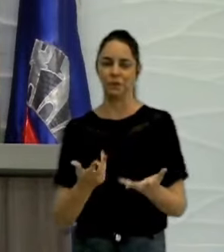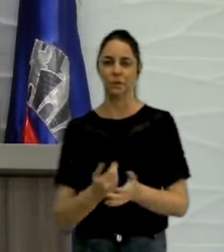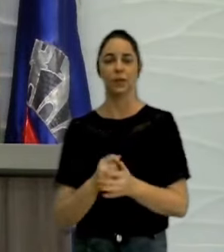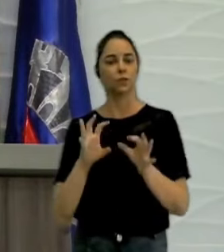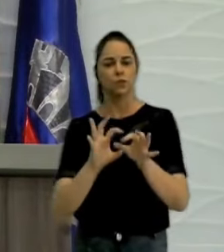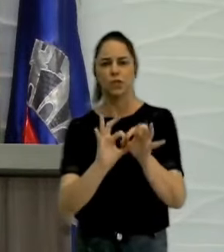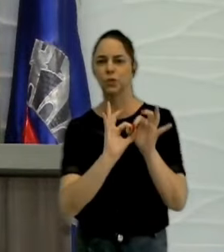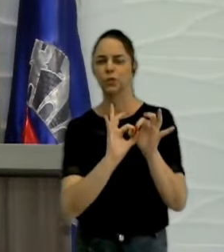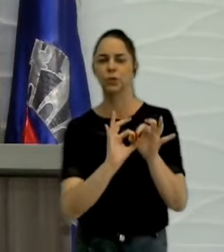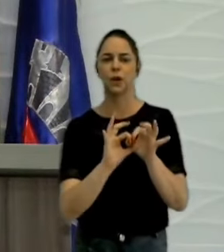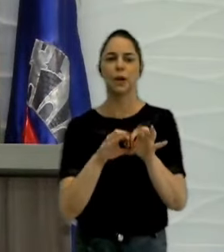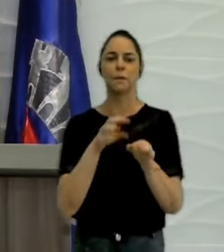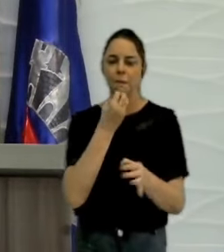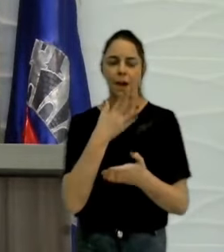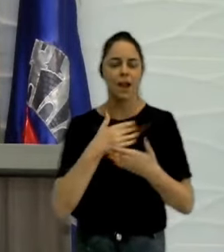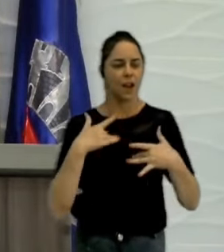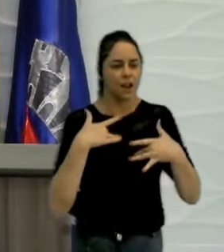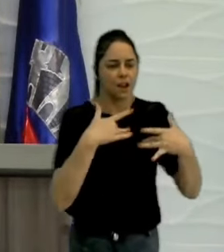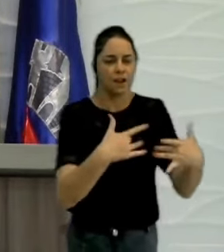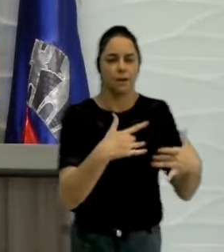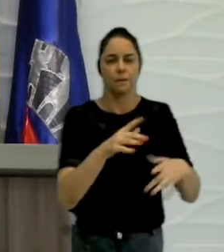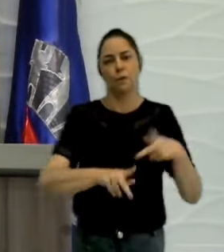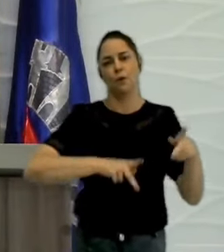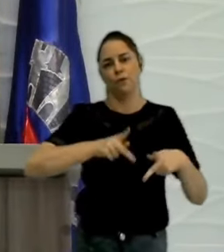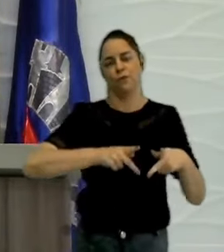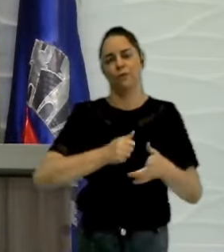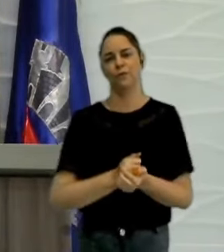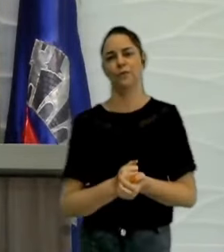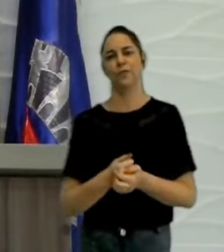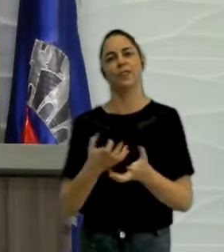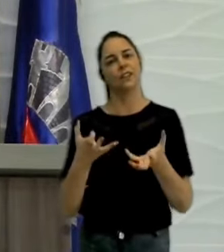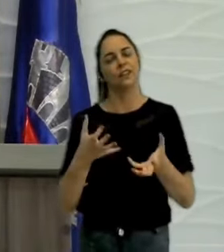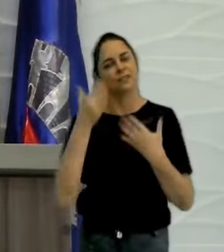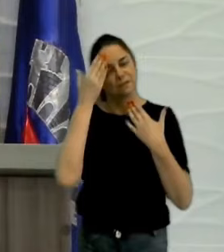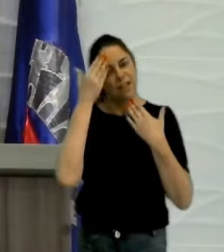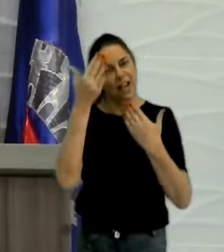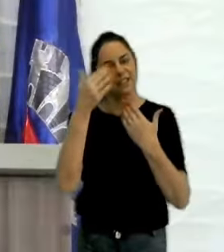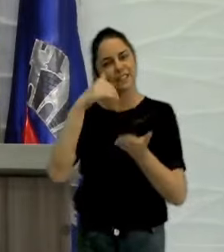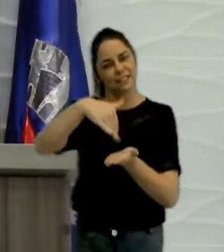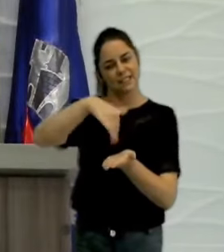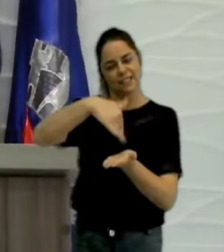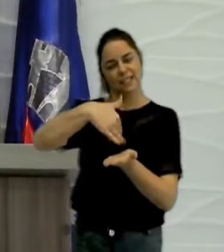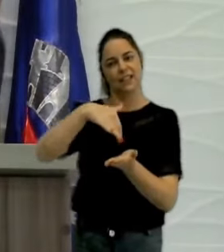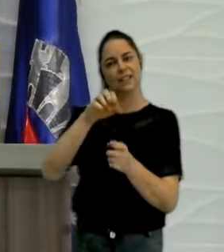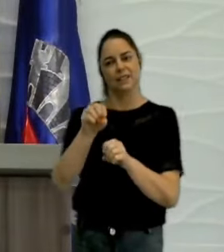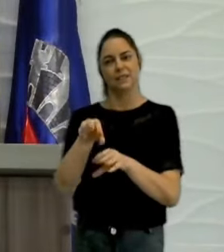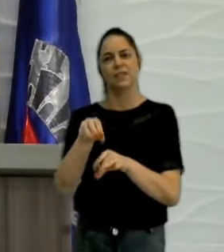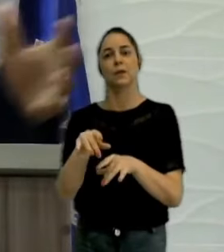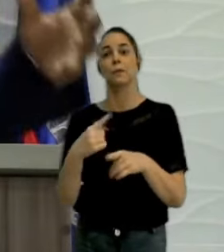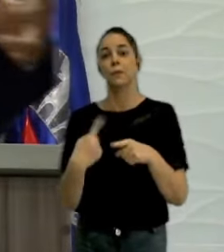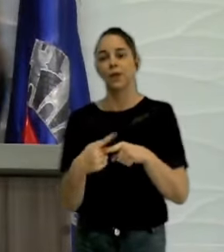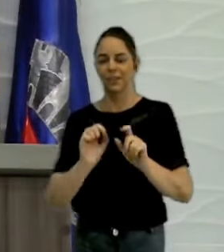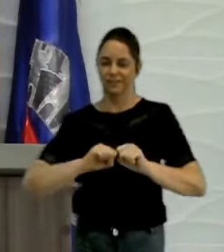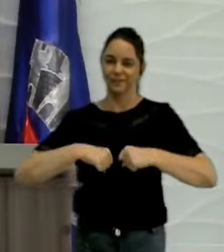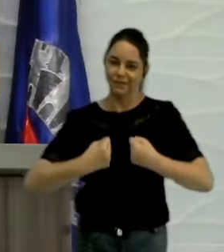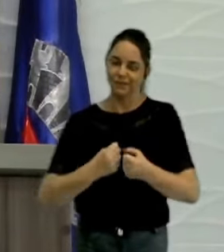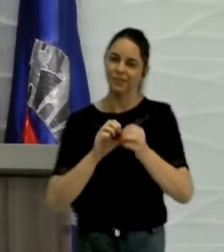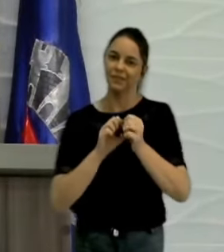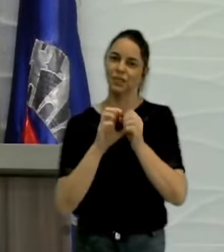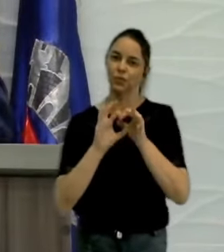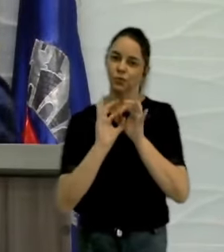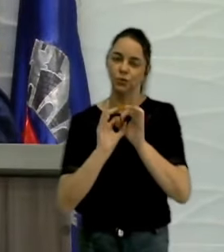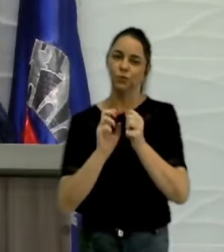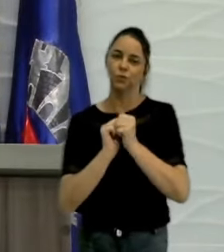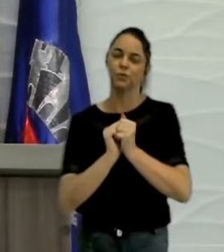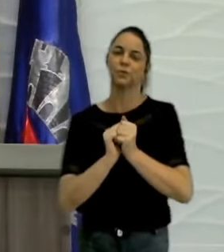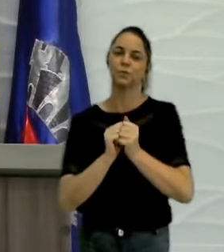em bem do povo de São Bento do Una. Então, quero agradecer à nossa secretária de Educação pelo esforço, junto com sua